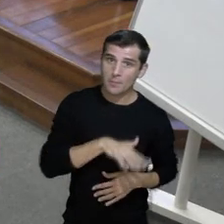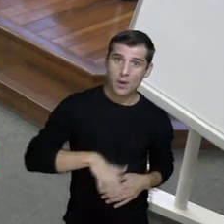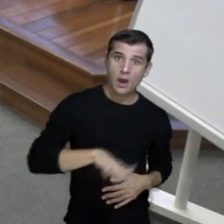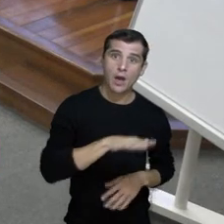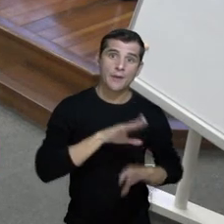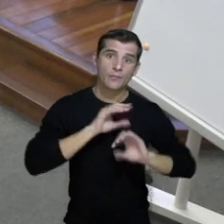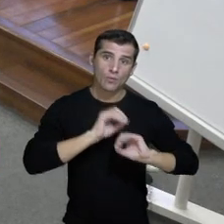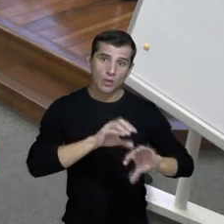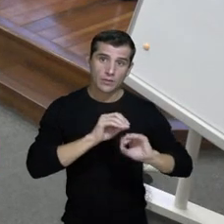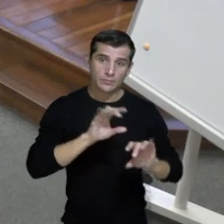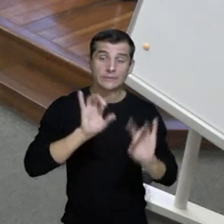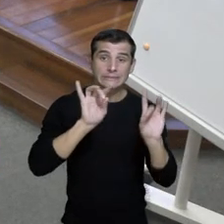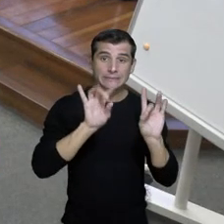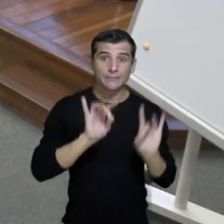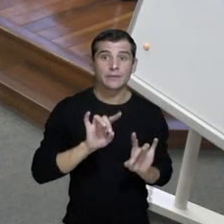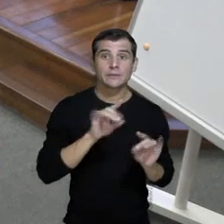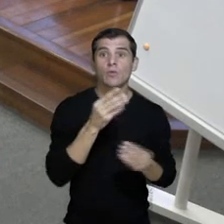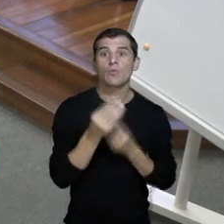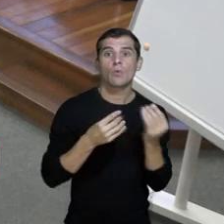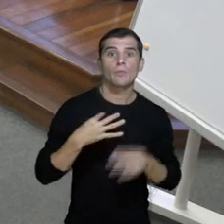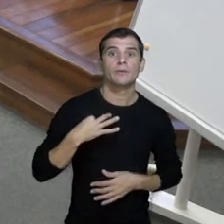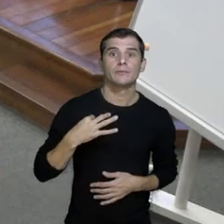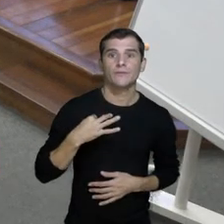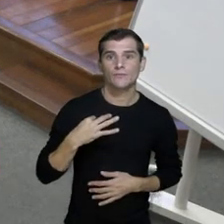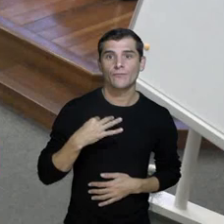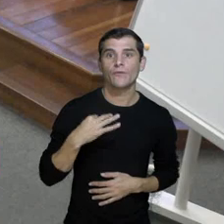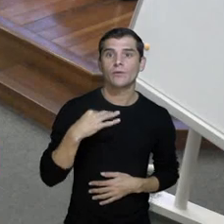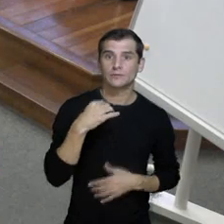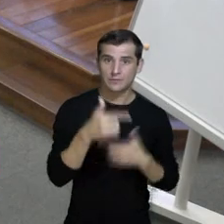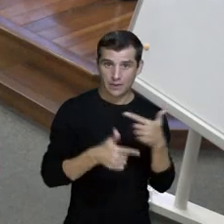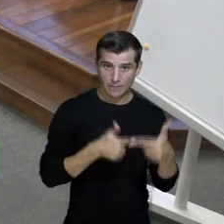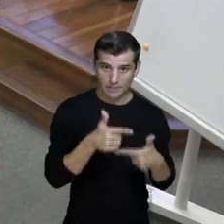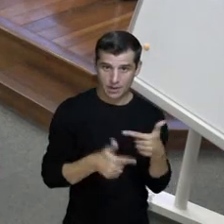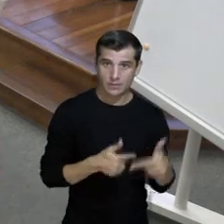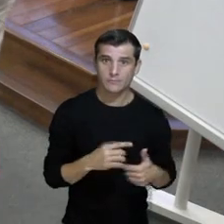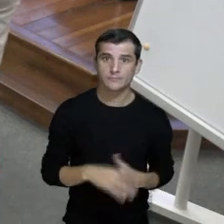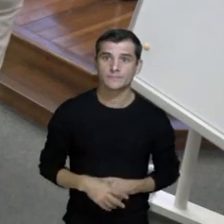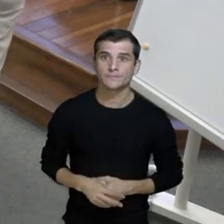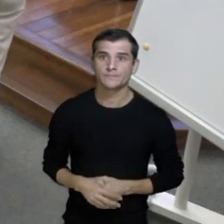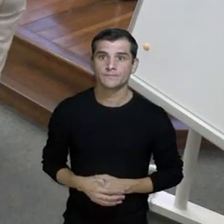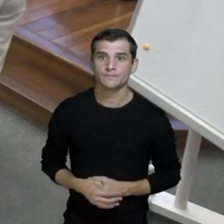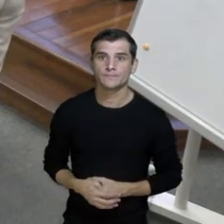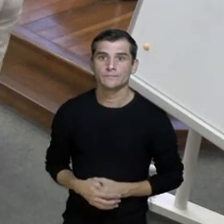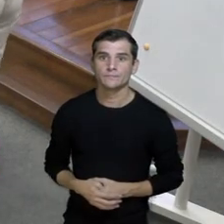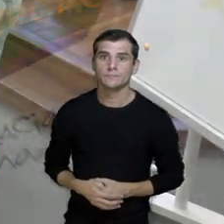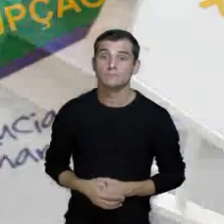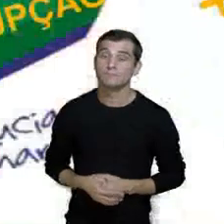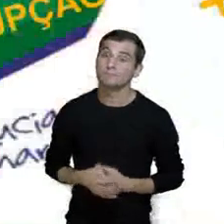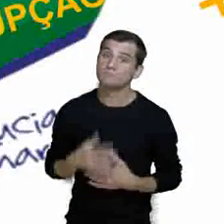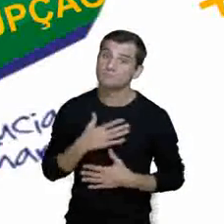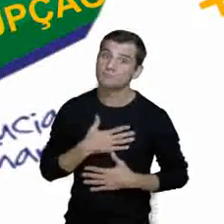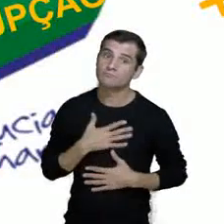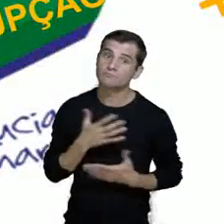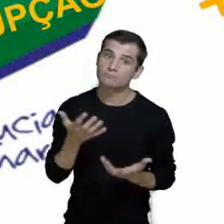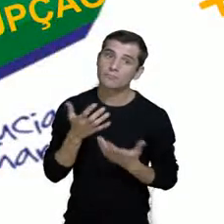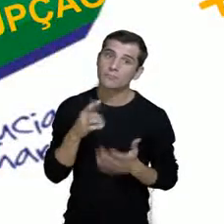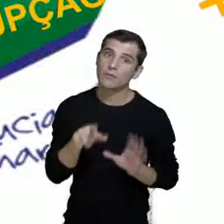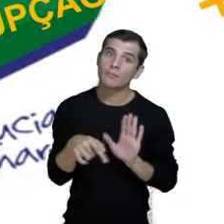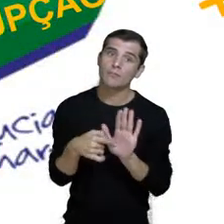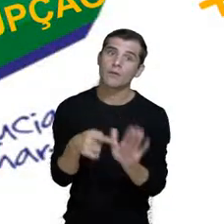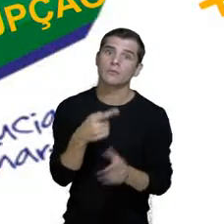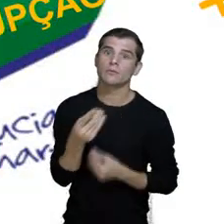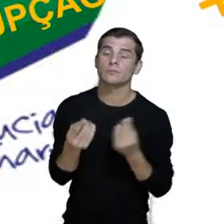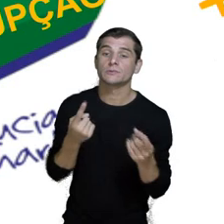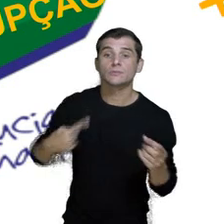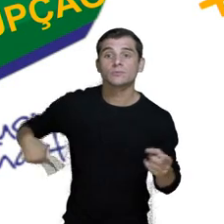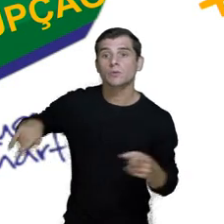especial no trabalho voluntário tá então eu gostaria de salientar que esse então é a nossa formação